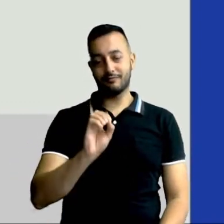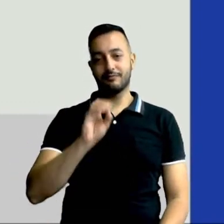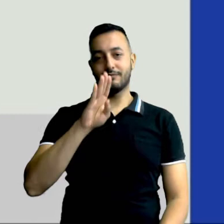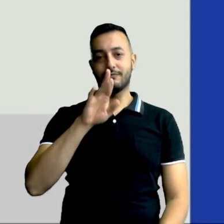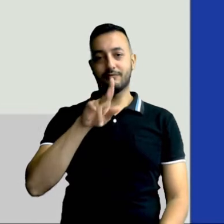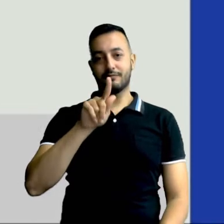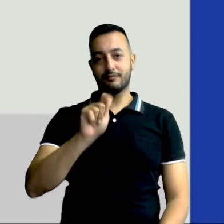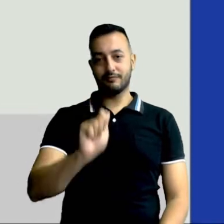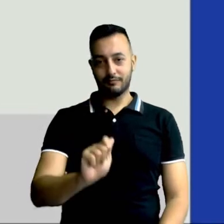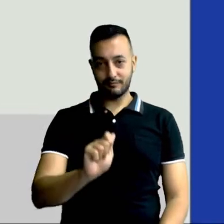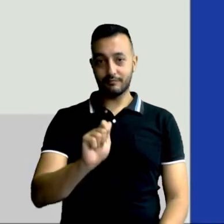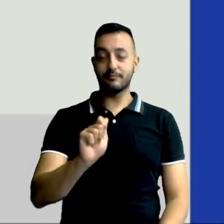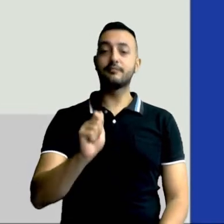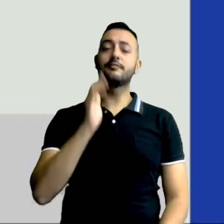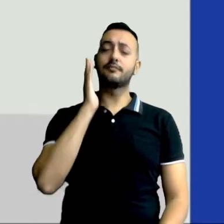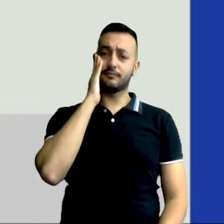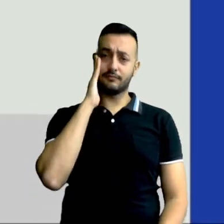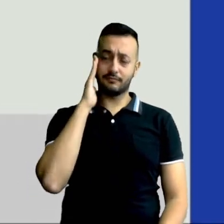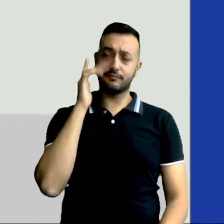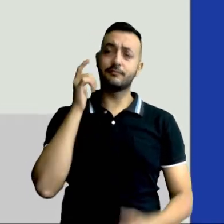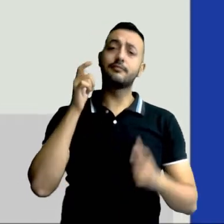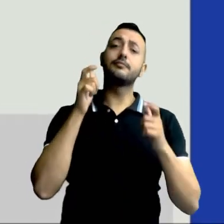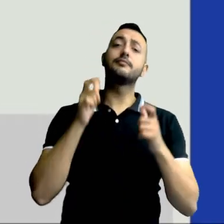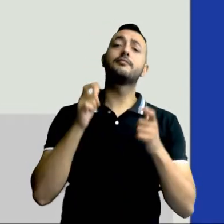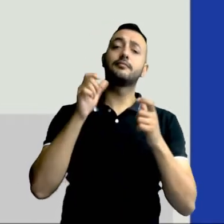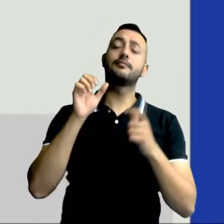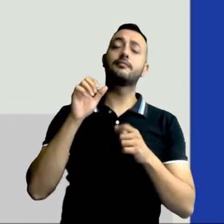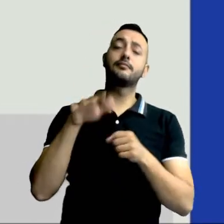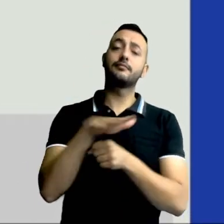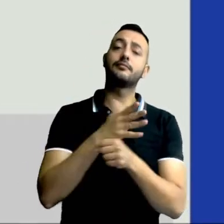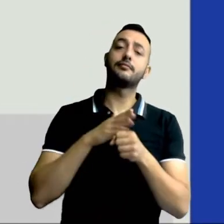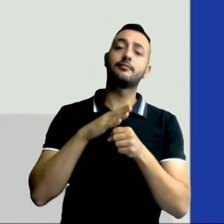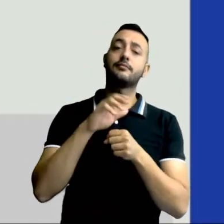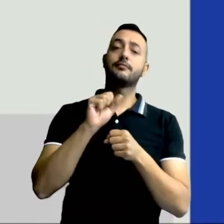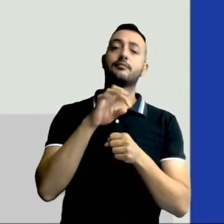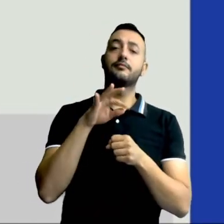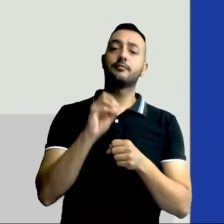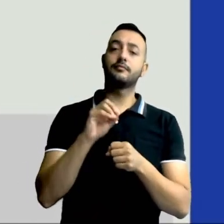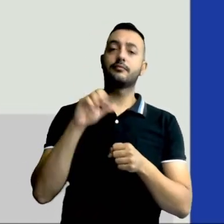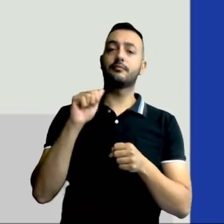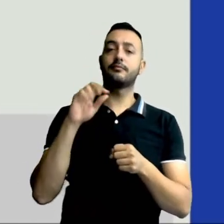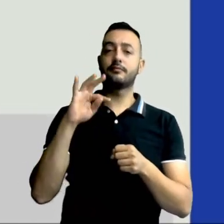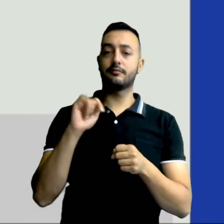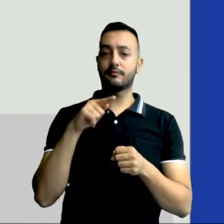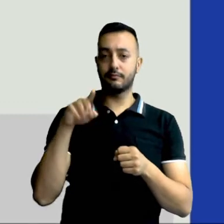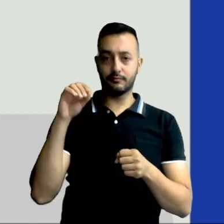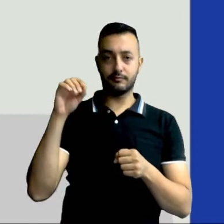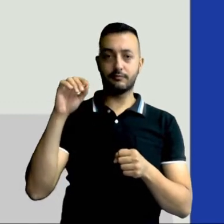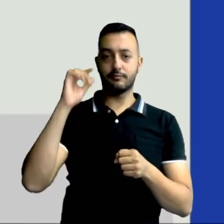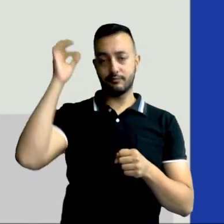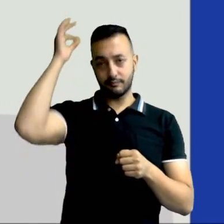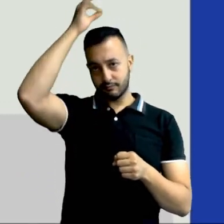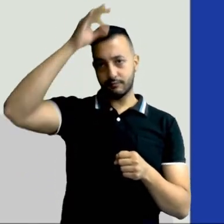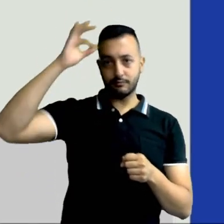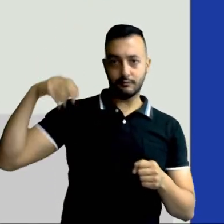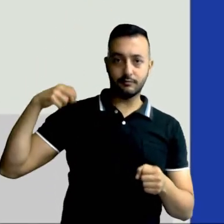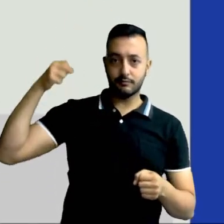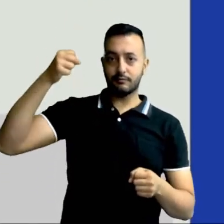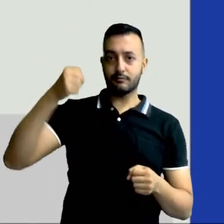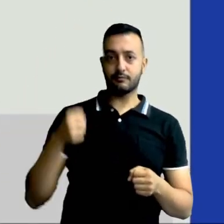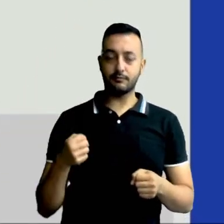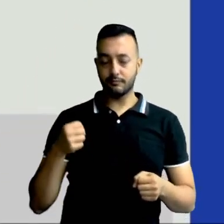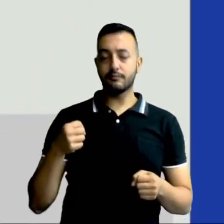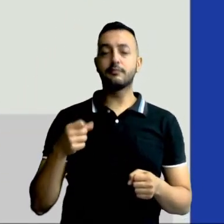que a gente sabe que ele veio da Ilha de Santo Antão e localizado no arquipélago do Cabo Verde